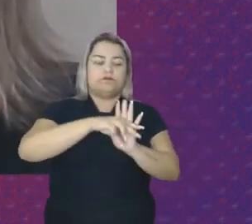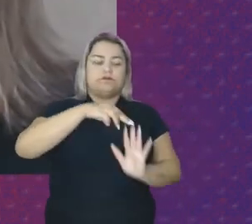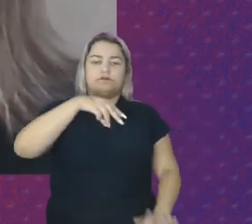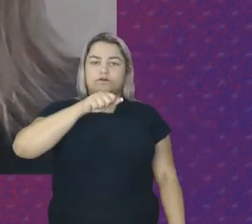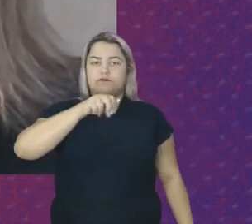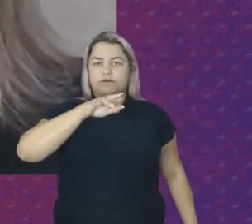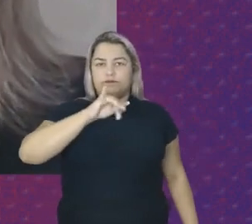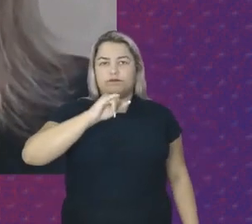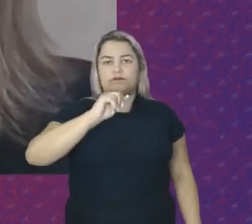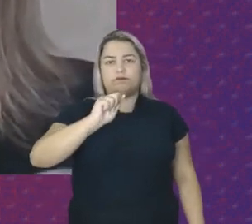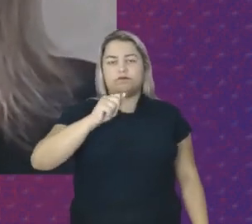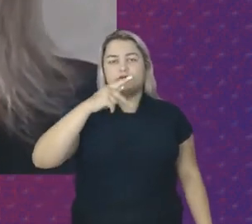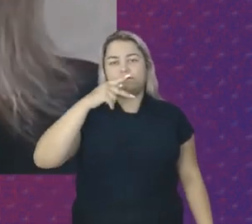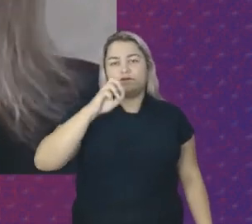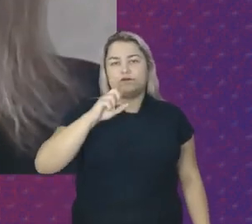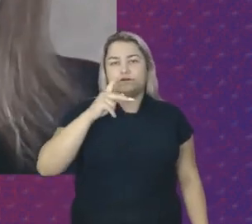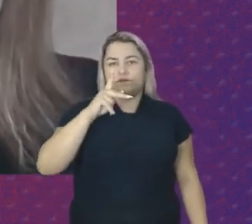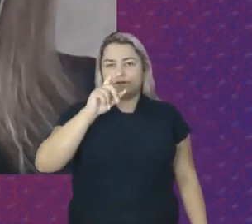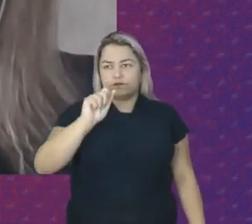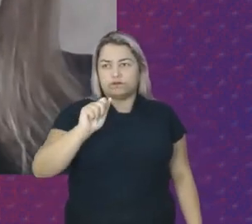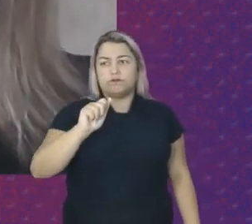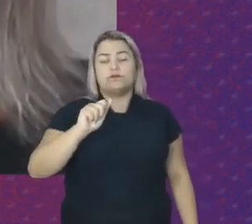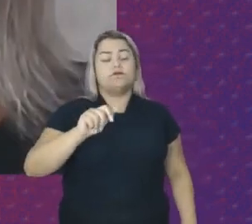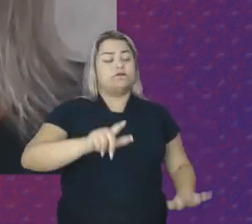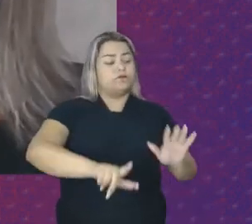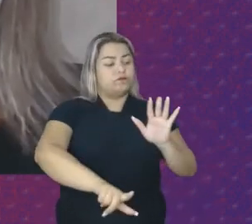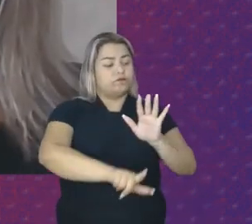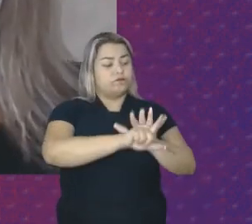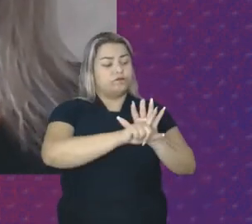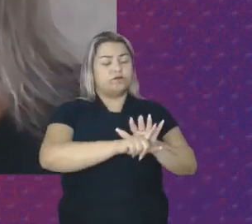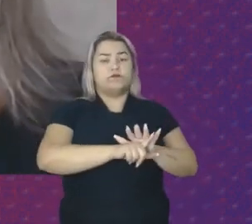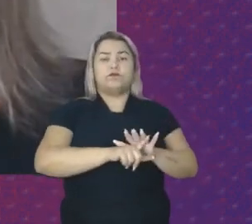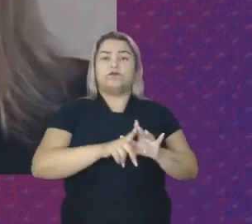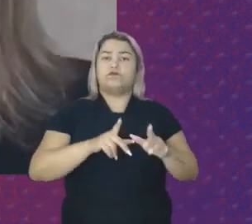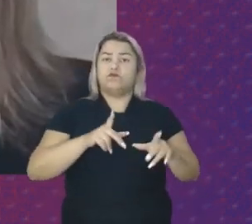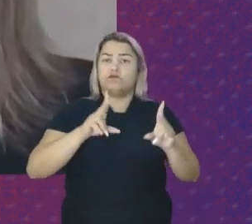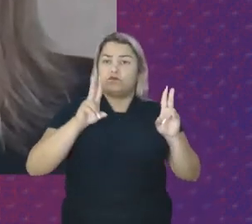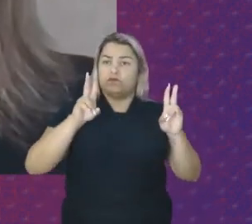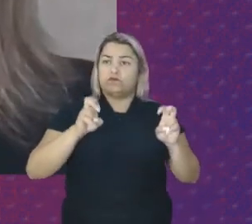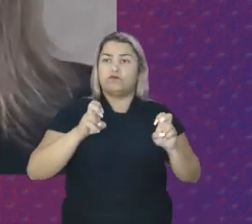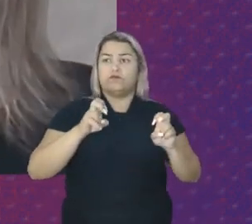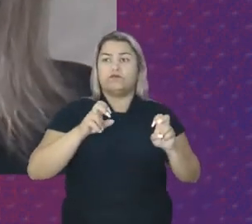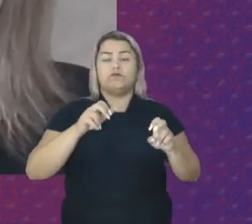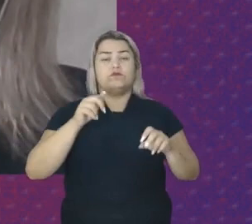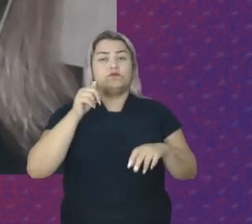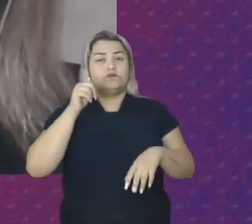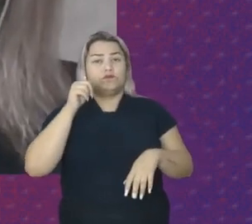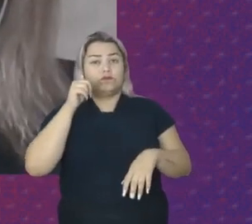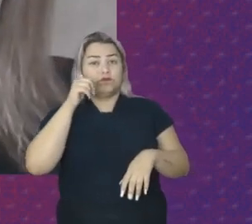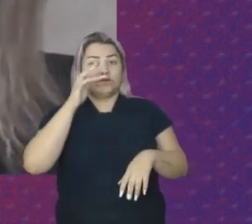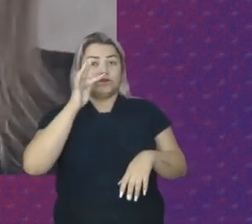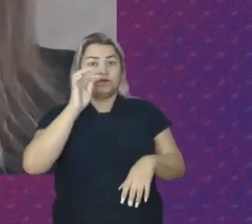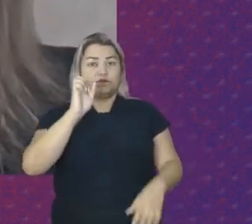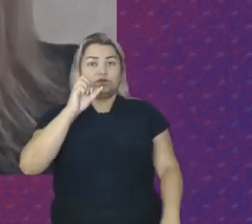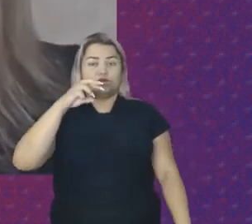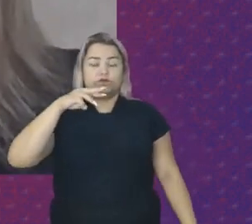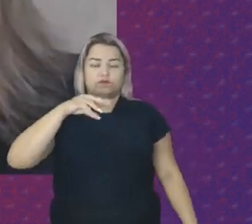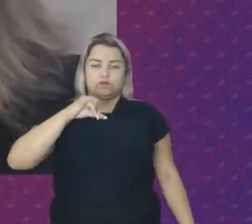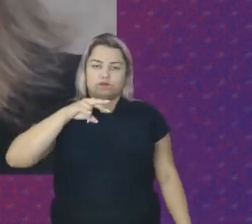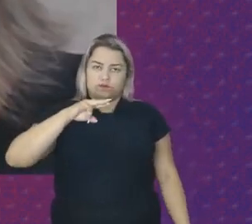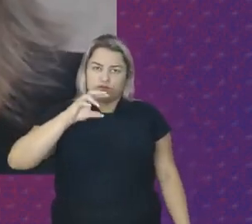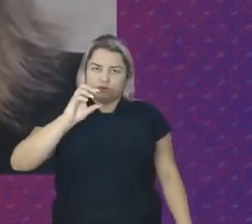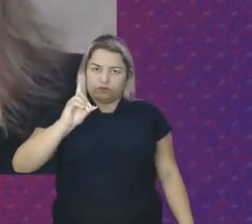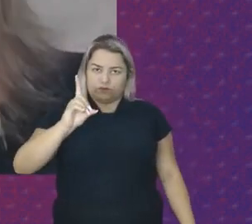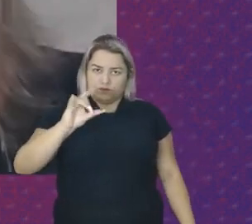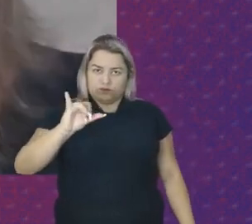em 2006, a conquista da legislação sobre o feminicídio, em 2015, foram acompanhando